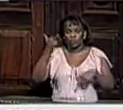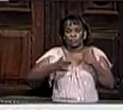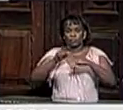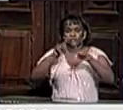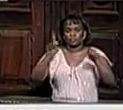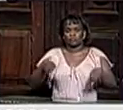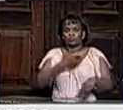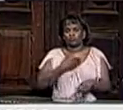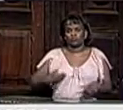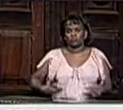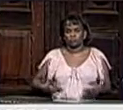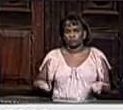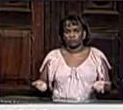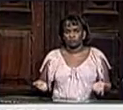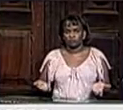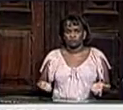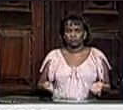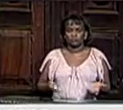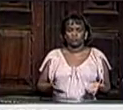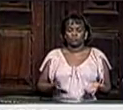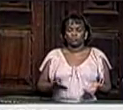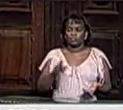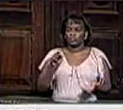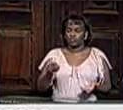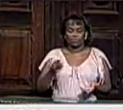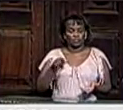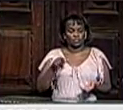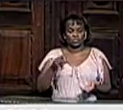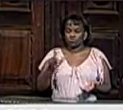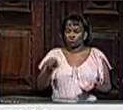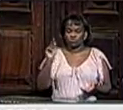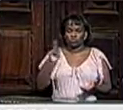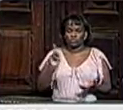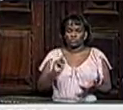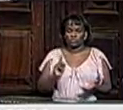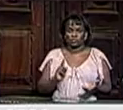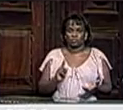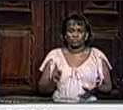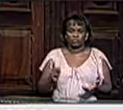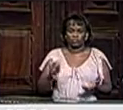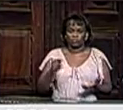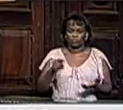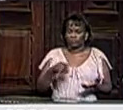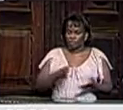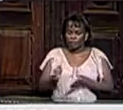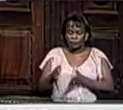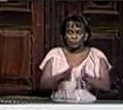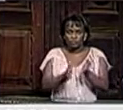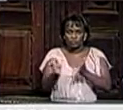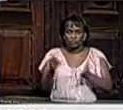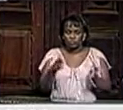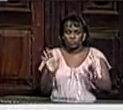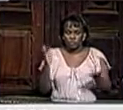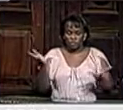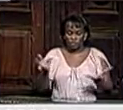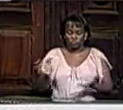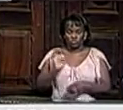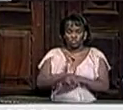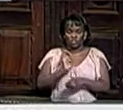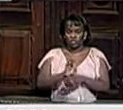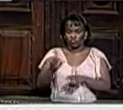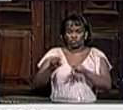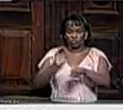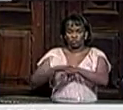público. Ele não escolheu os caminhos que o